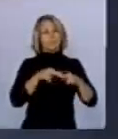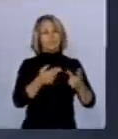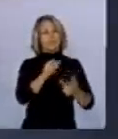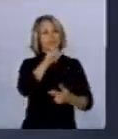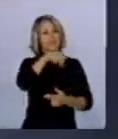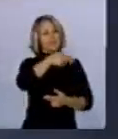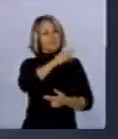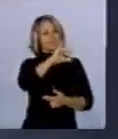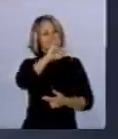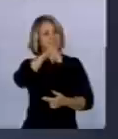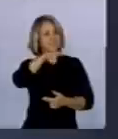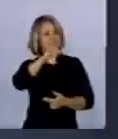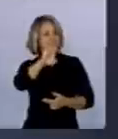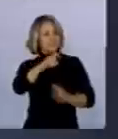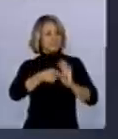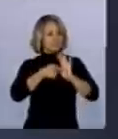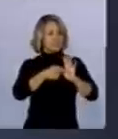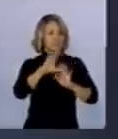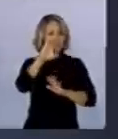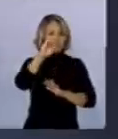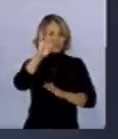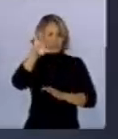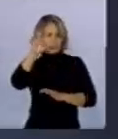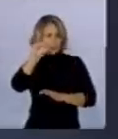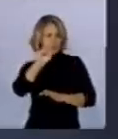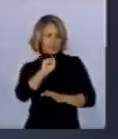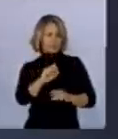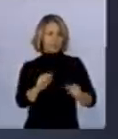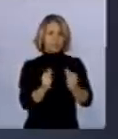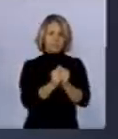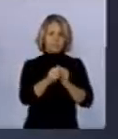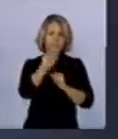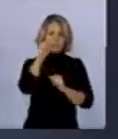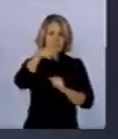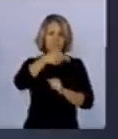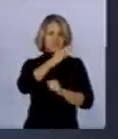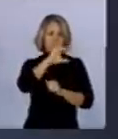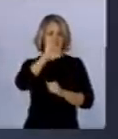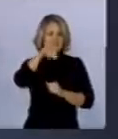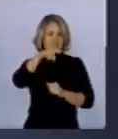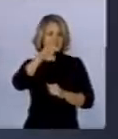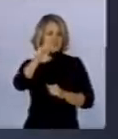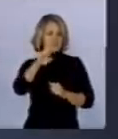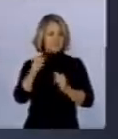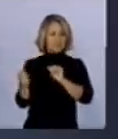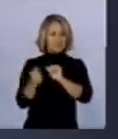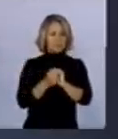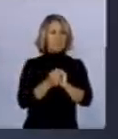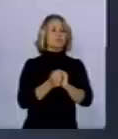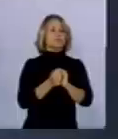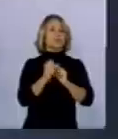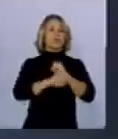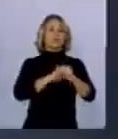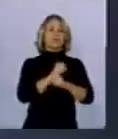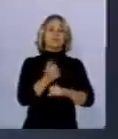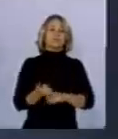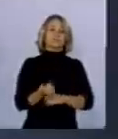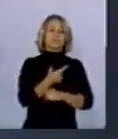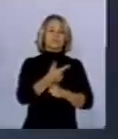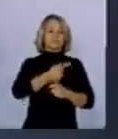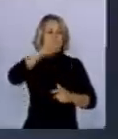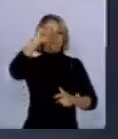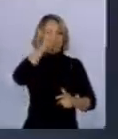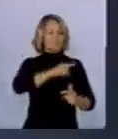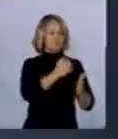ao regulamentar referidas cotas a Ancine por da instrução normativa 100 de 2012 instituiu critérios não previstos em